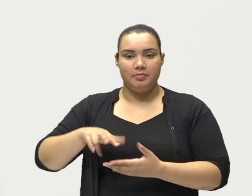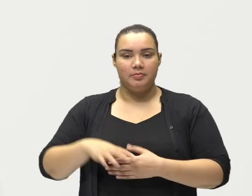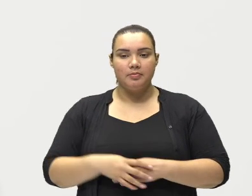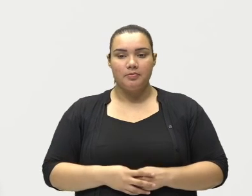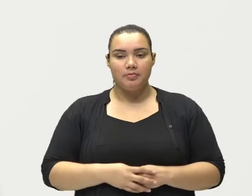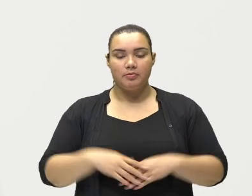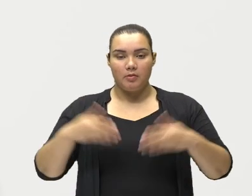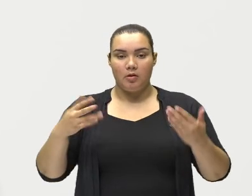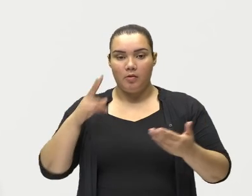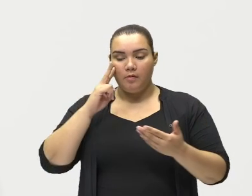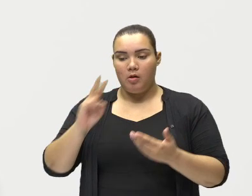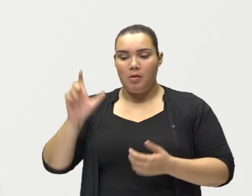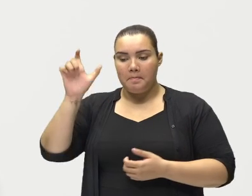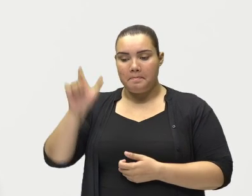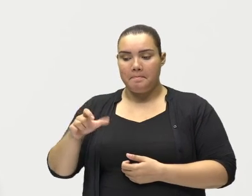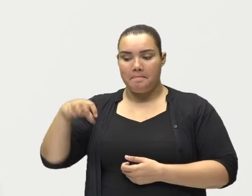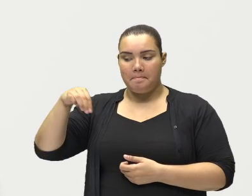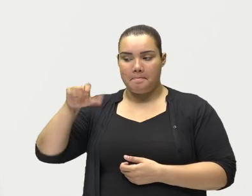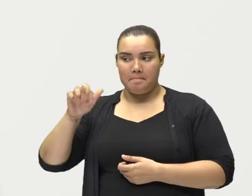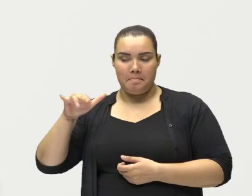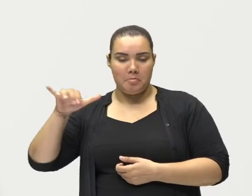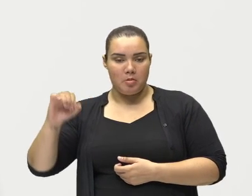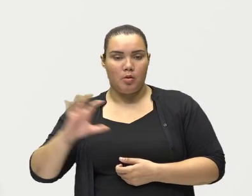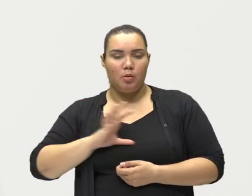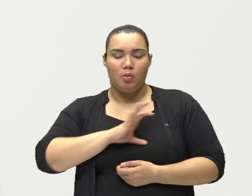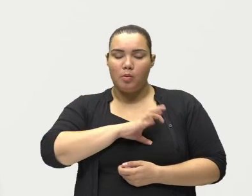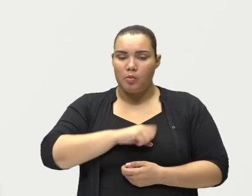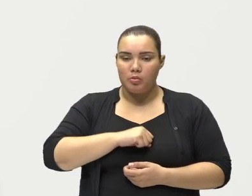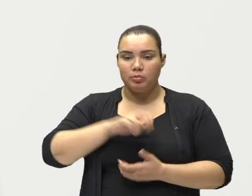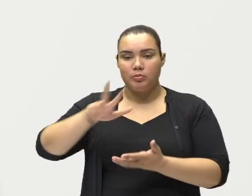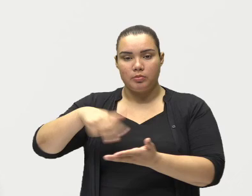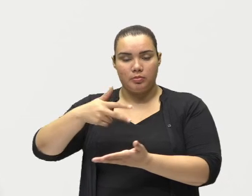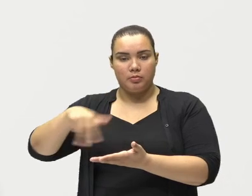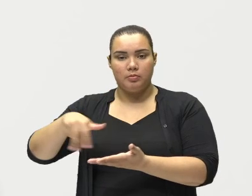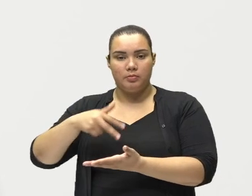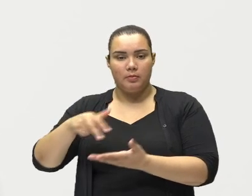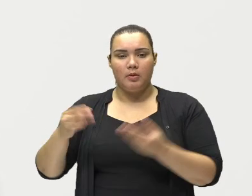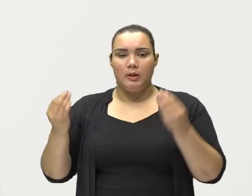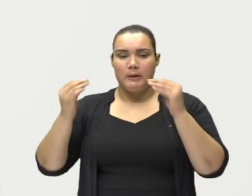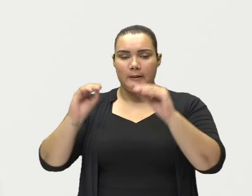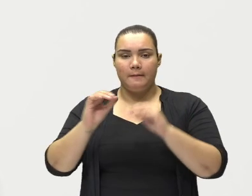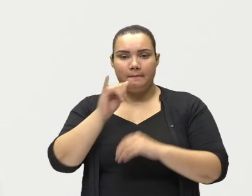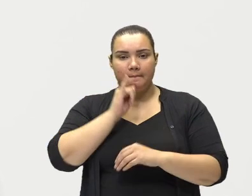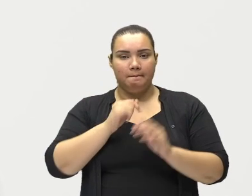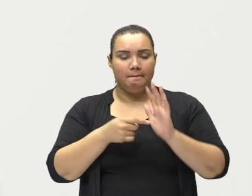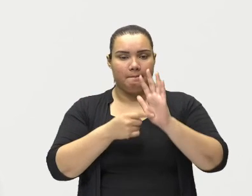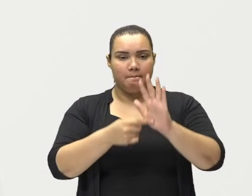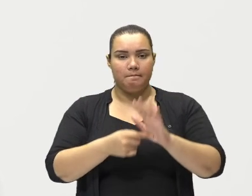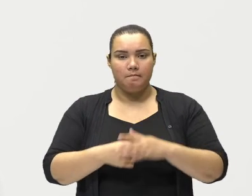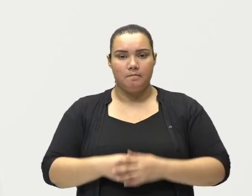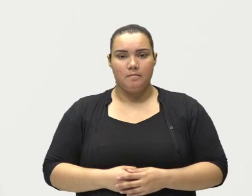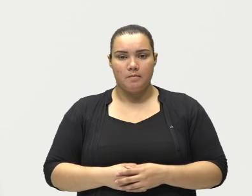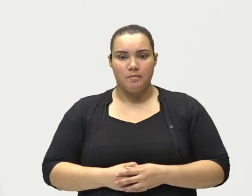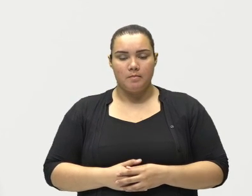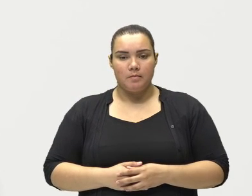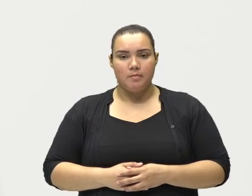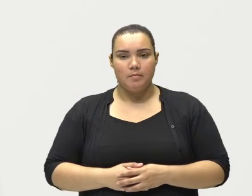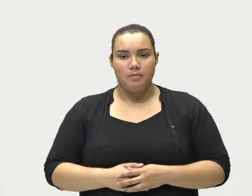só. Mário gosta muito de dançar. Observe aí os exemplos que nós trouxemos aí para você. Olha só.